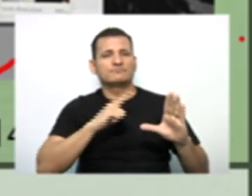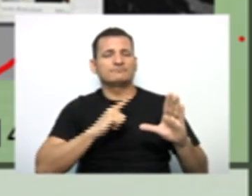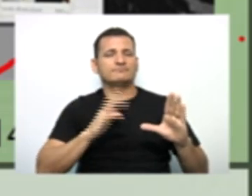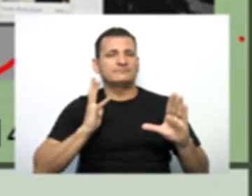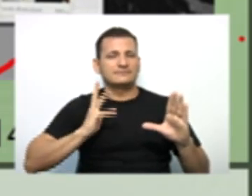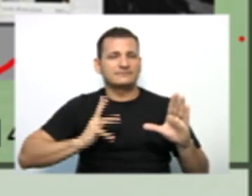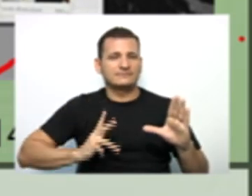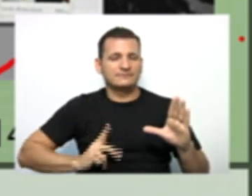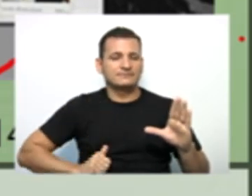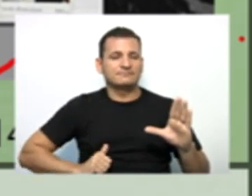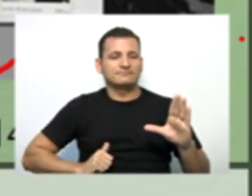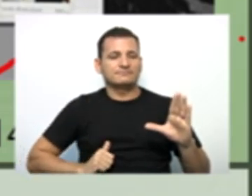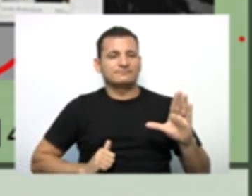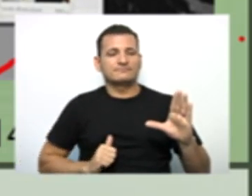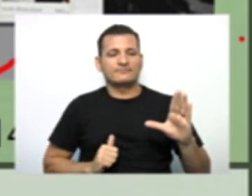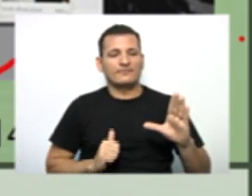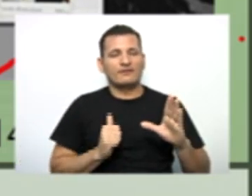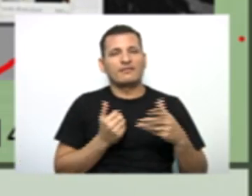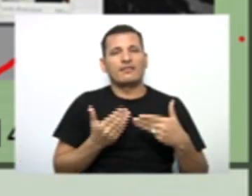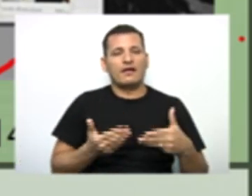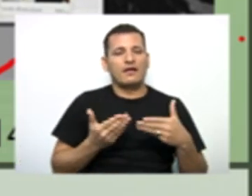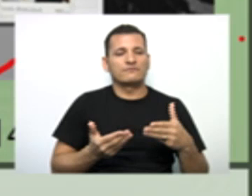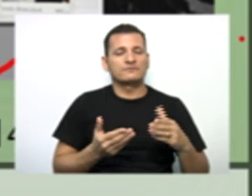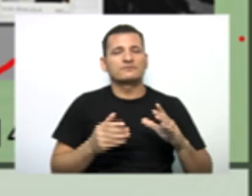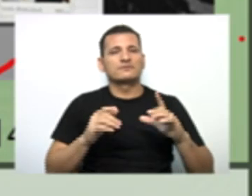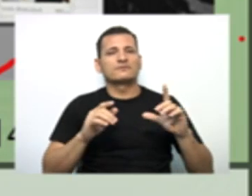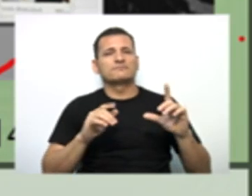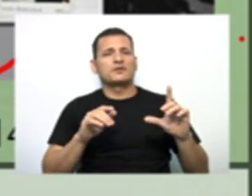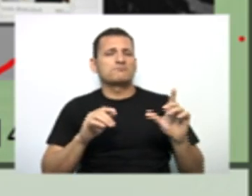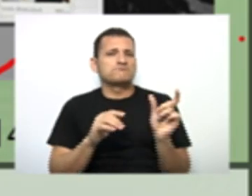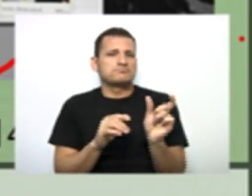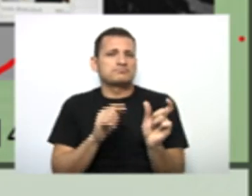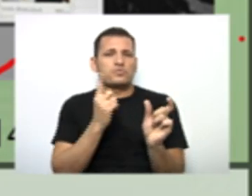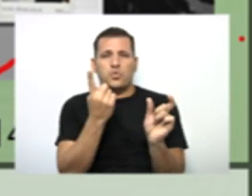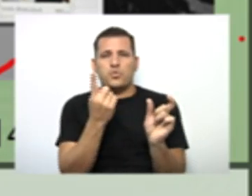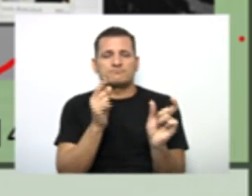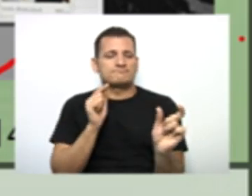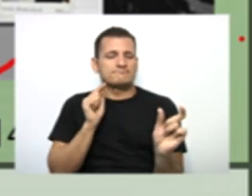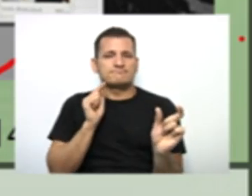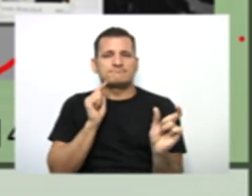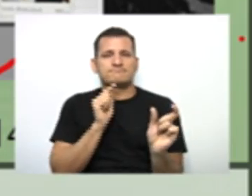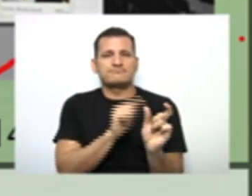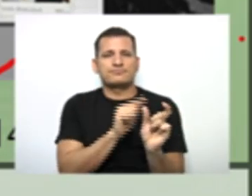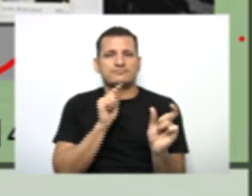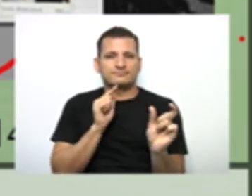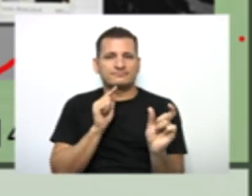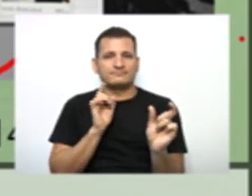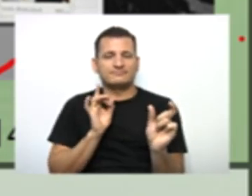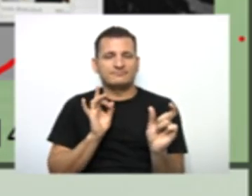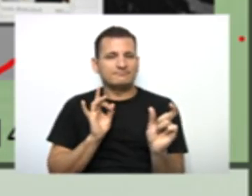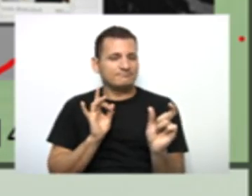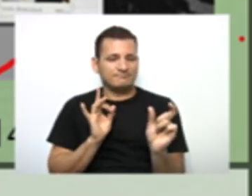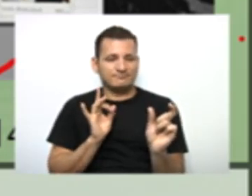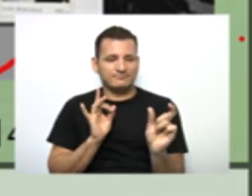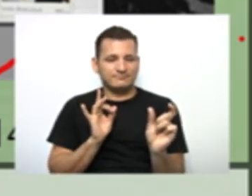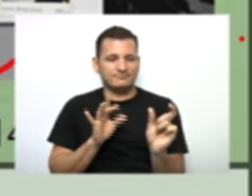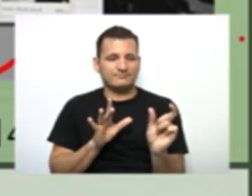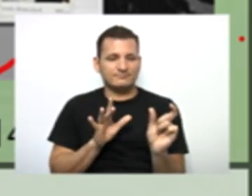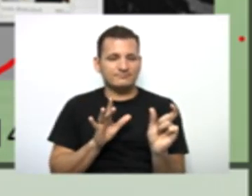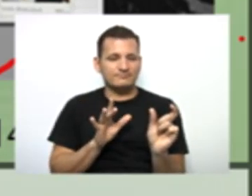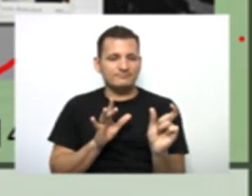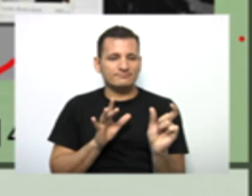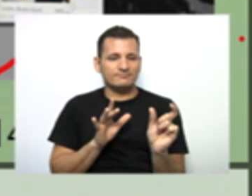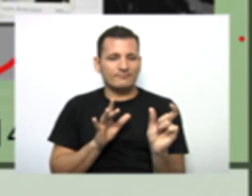limpo. E ó, só tem um botão aqui na página, no layout principal dessa página.